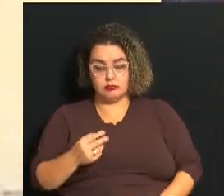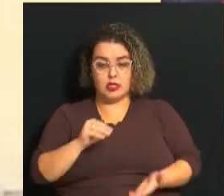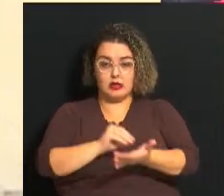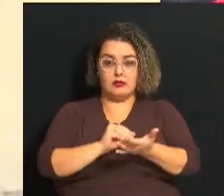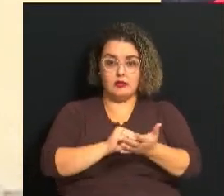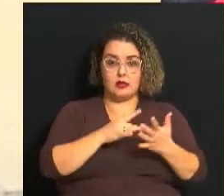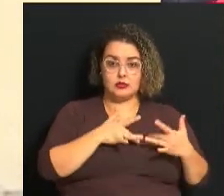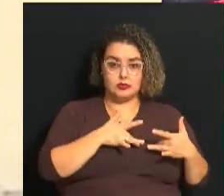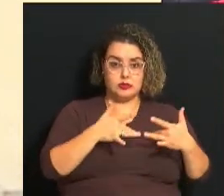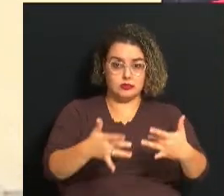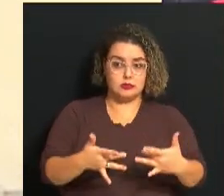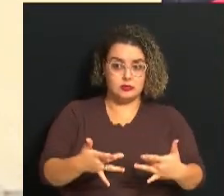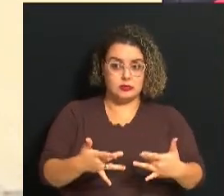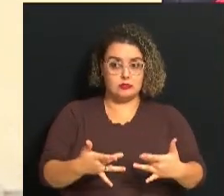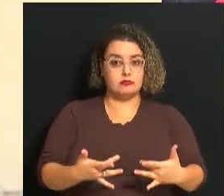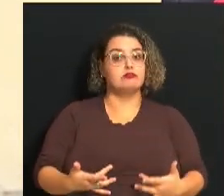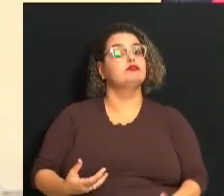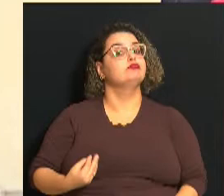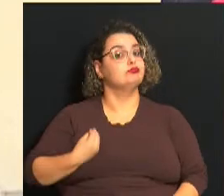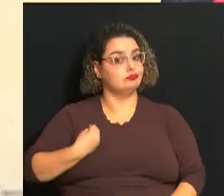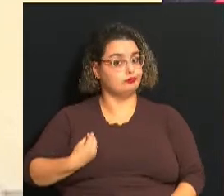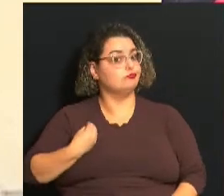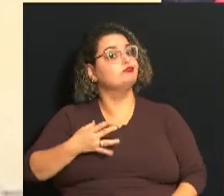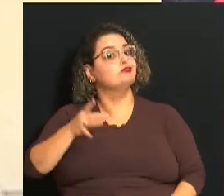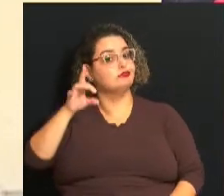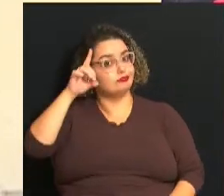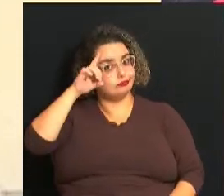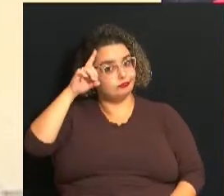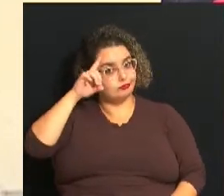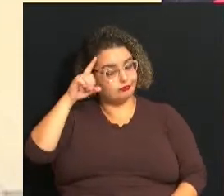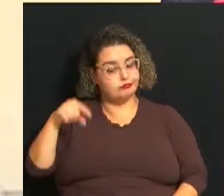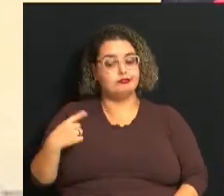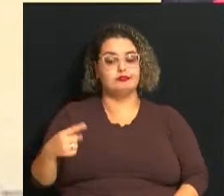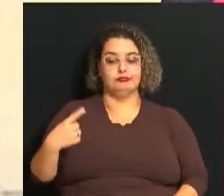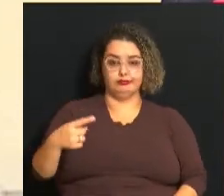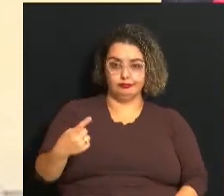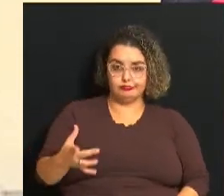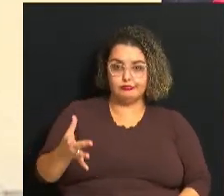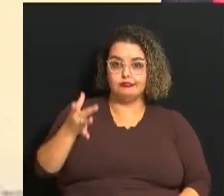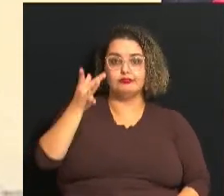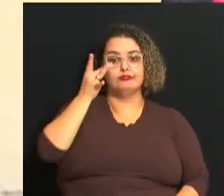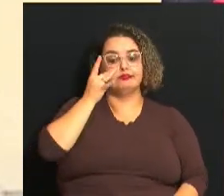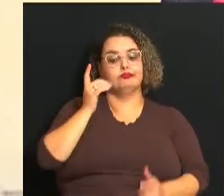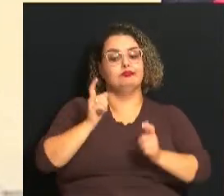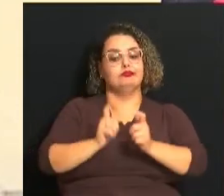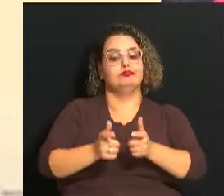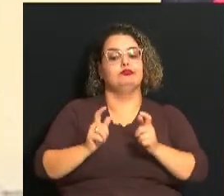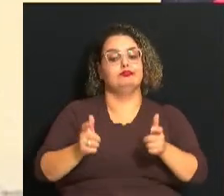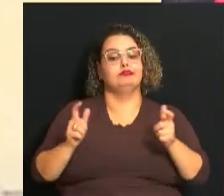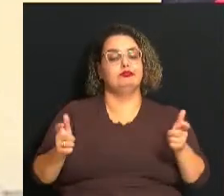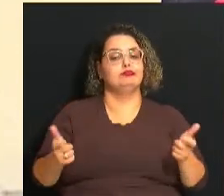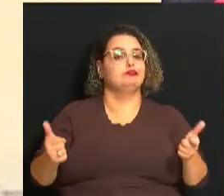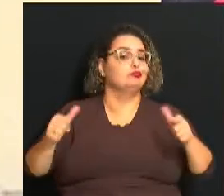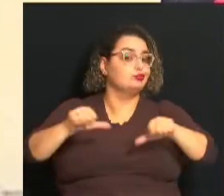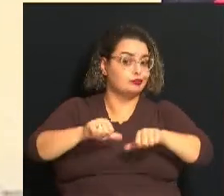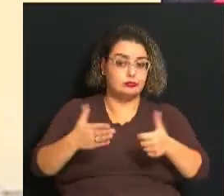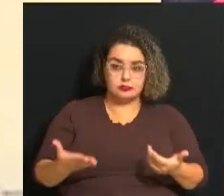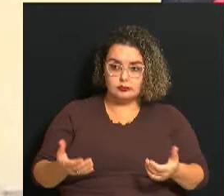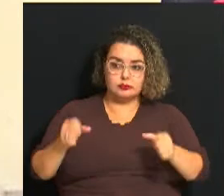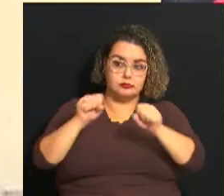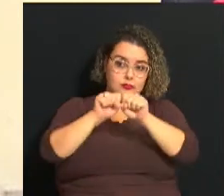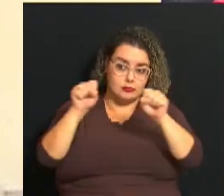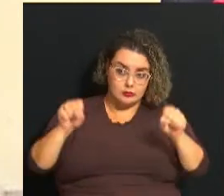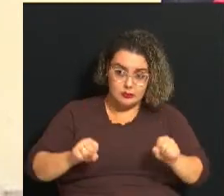solidariedade que é um fenômeno presente no na nossa sociedade atual que vem aumentando de forma catastrófica até pelo sistema